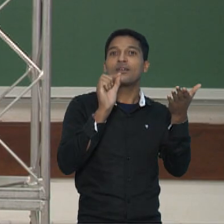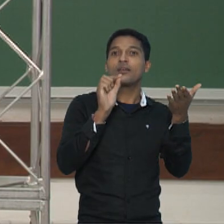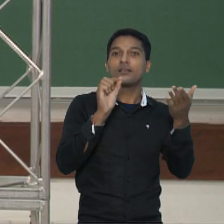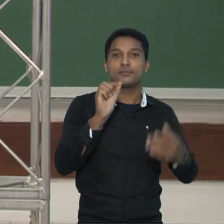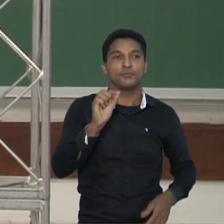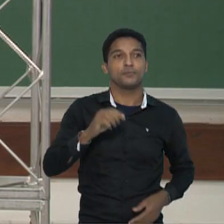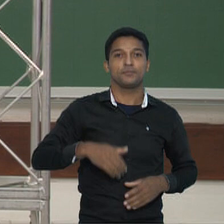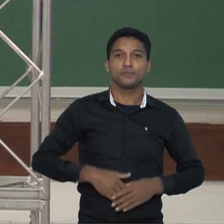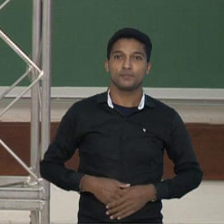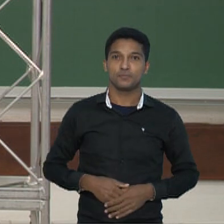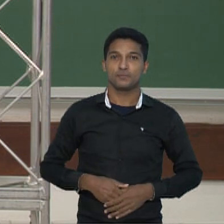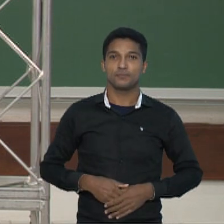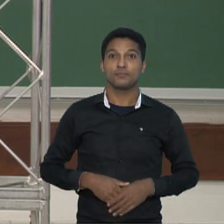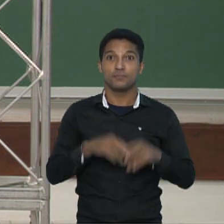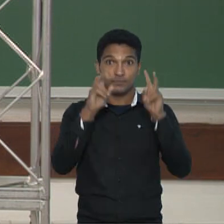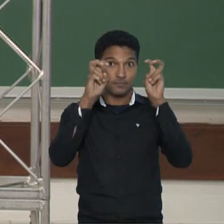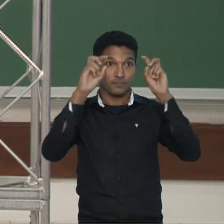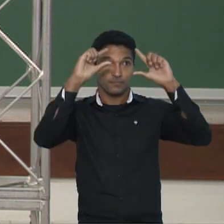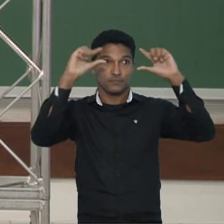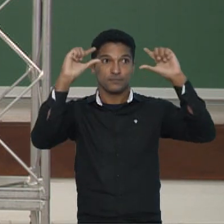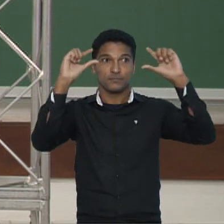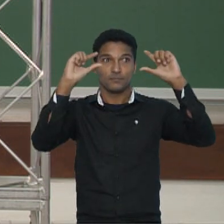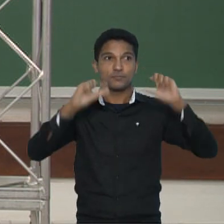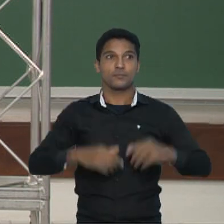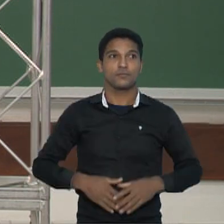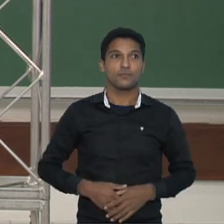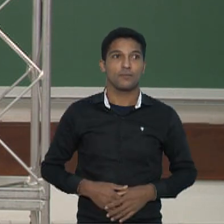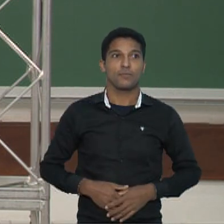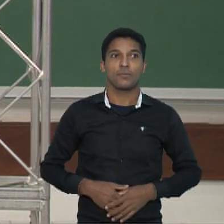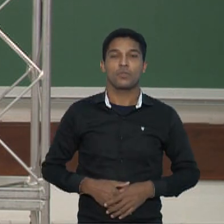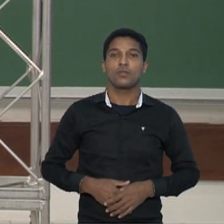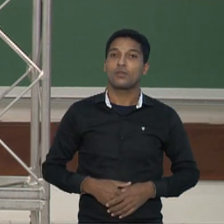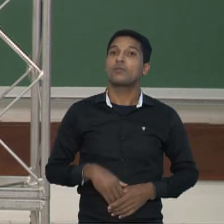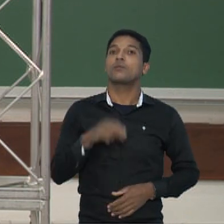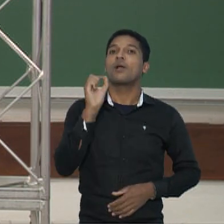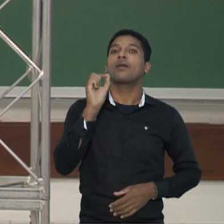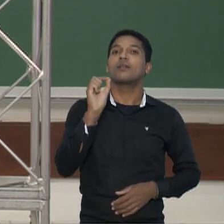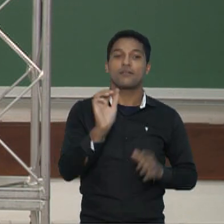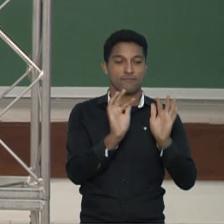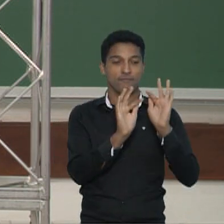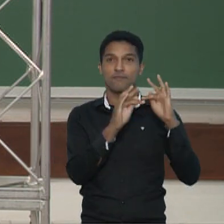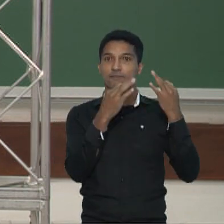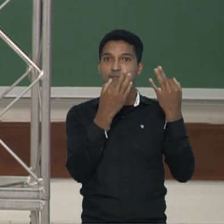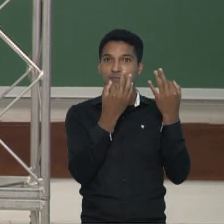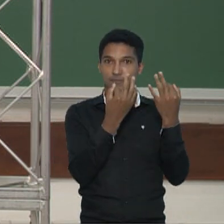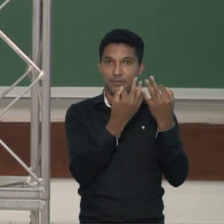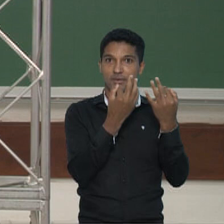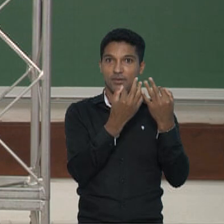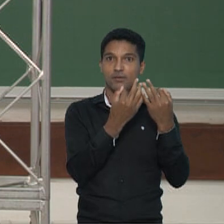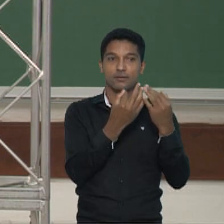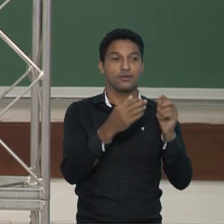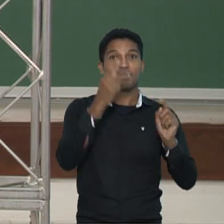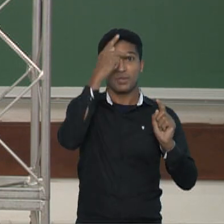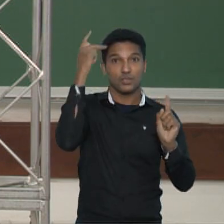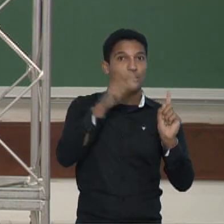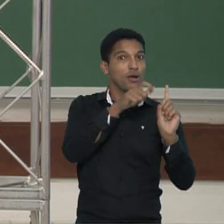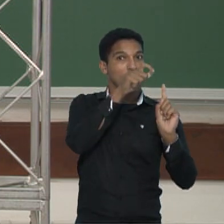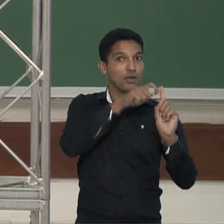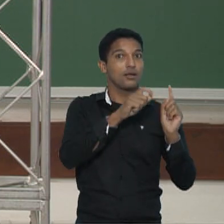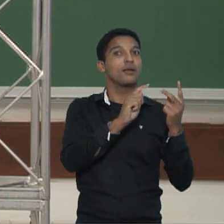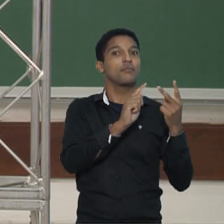mudaremos o gênero textual, continuaremos falando sobre as family members e vamos trabalhar com